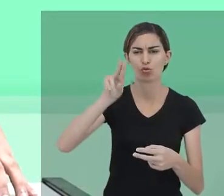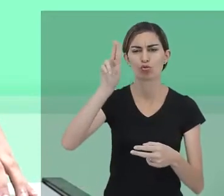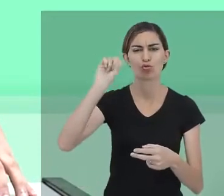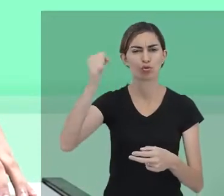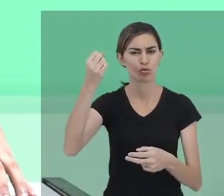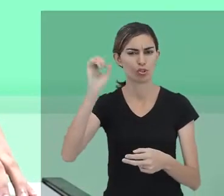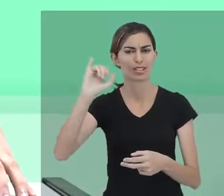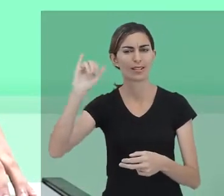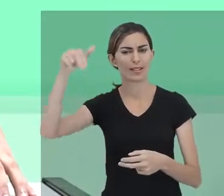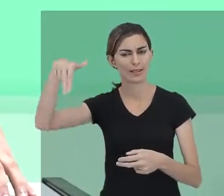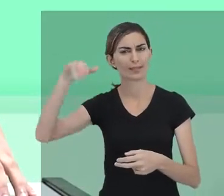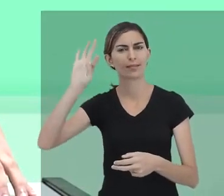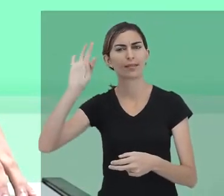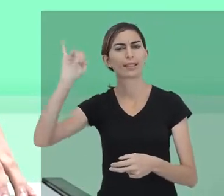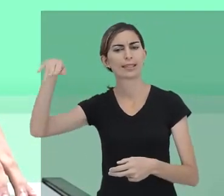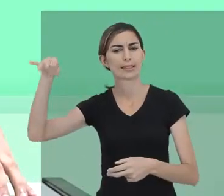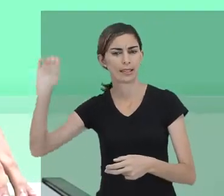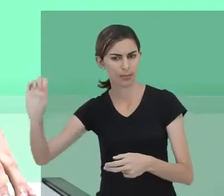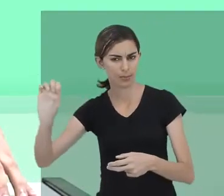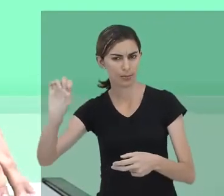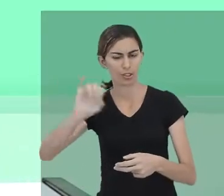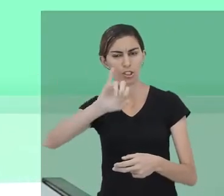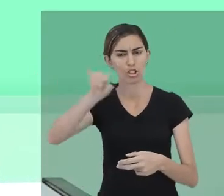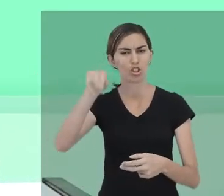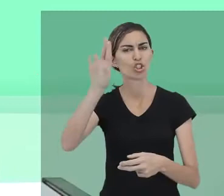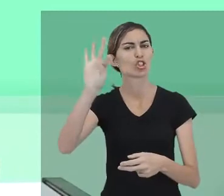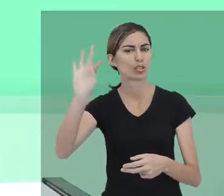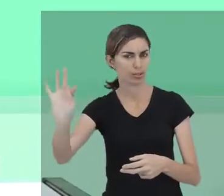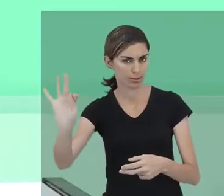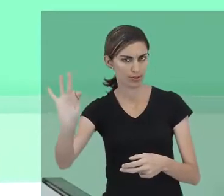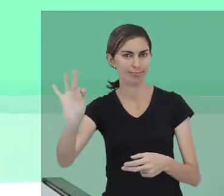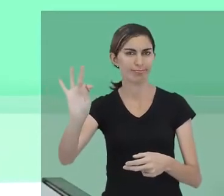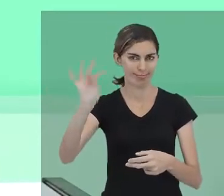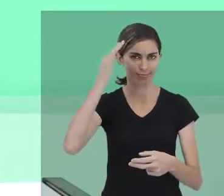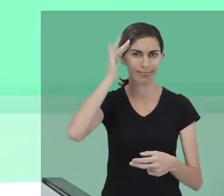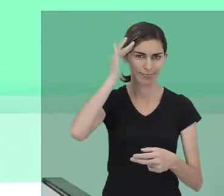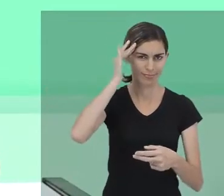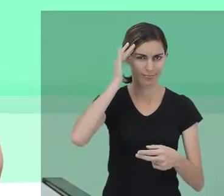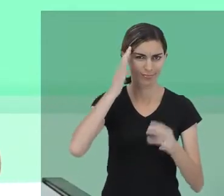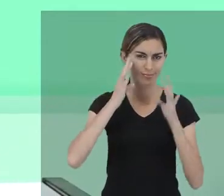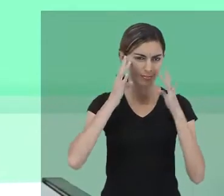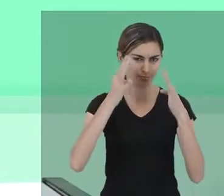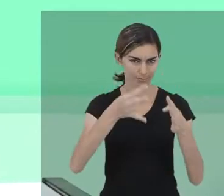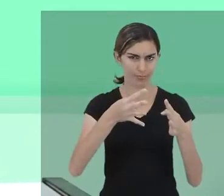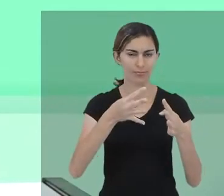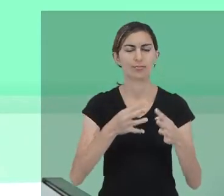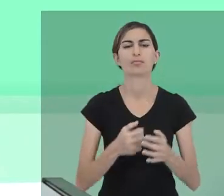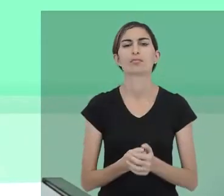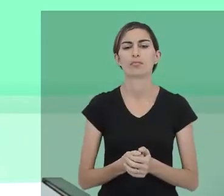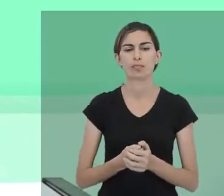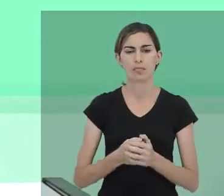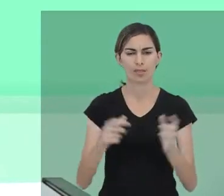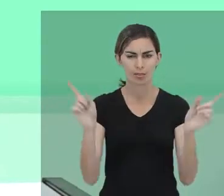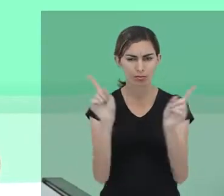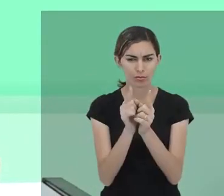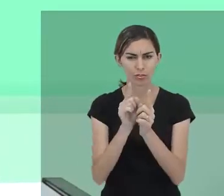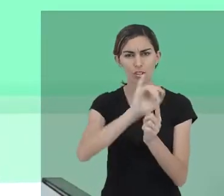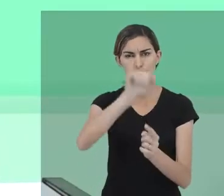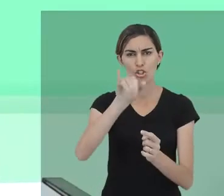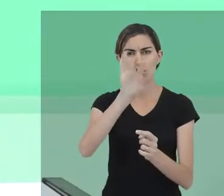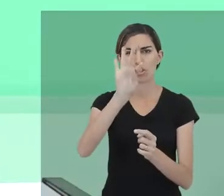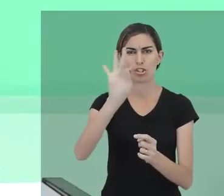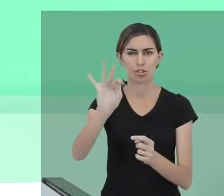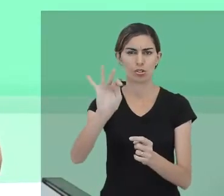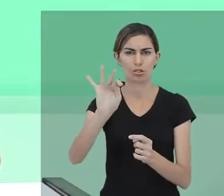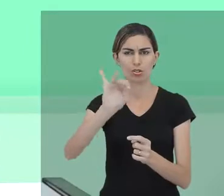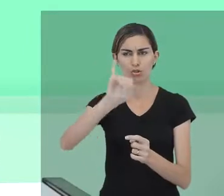just in time. Just in time. Presta atenção. Just in time. A abreviação é